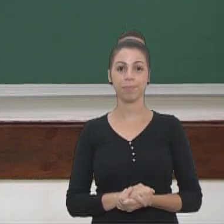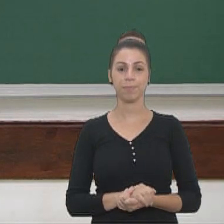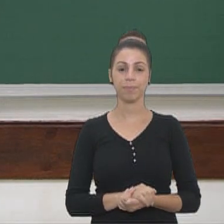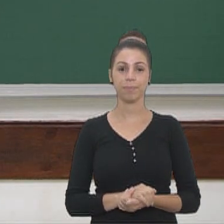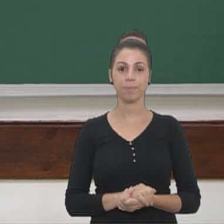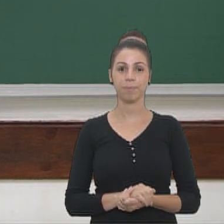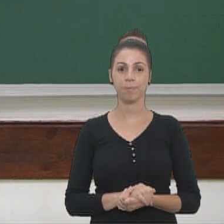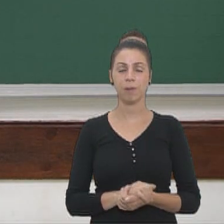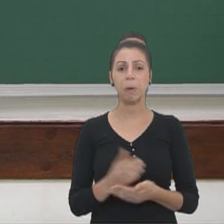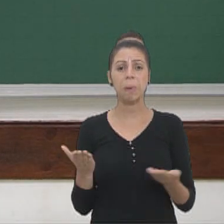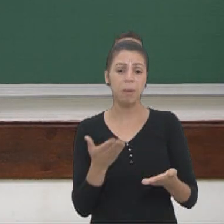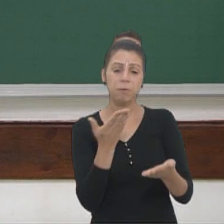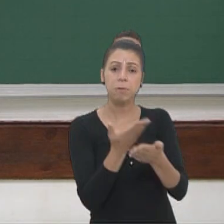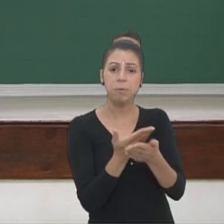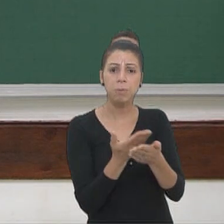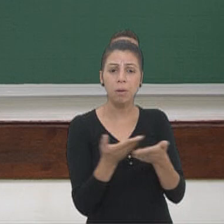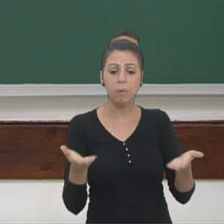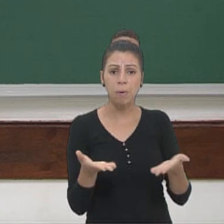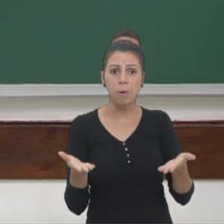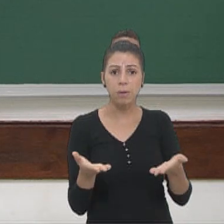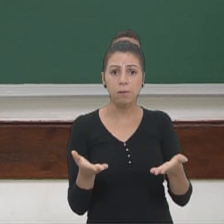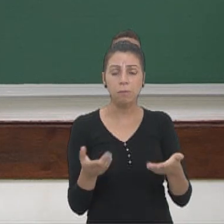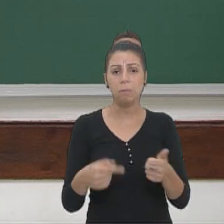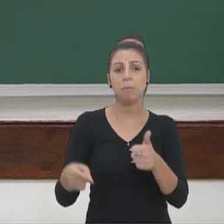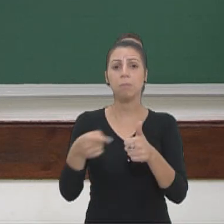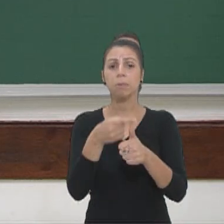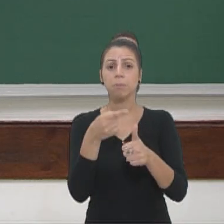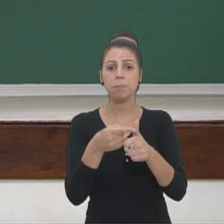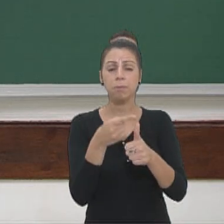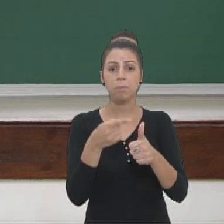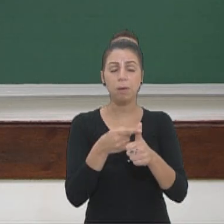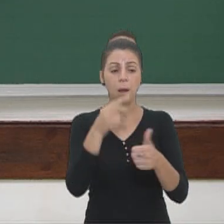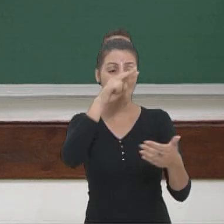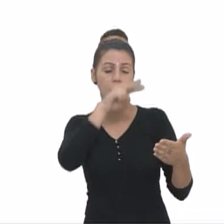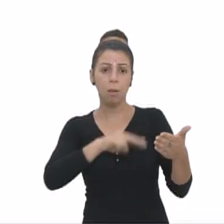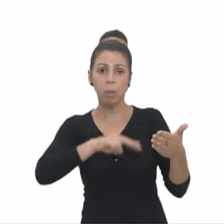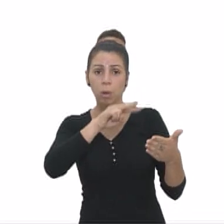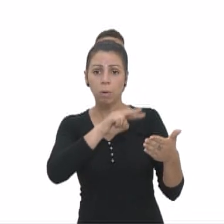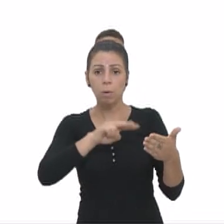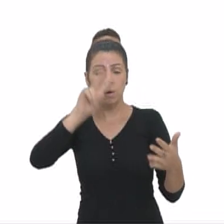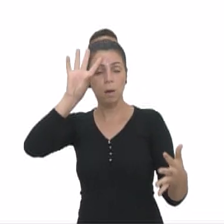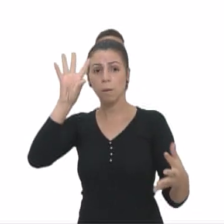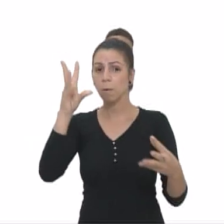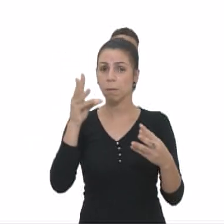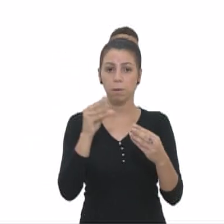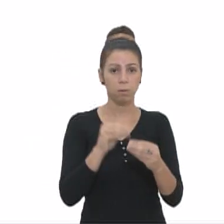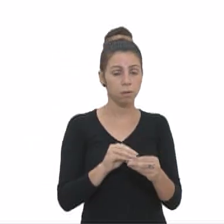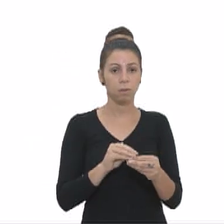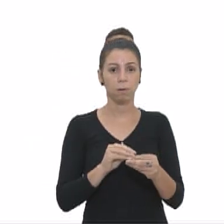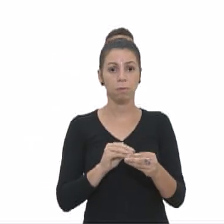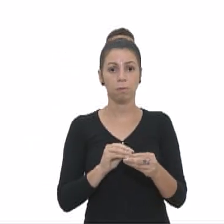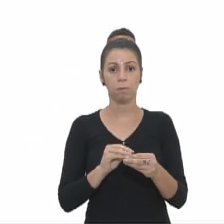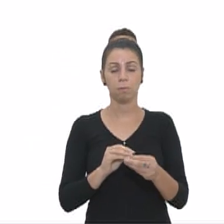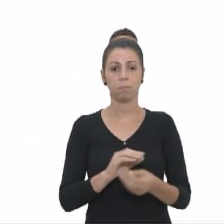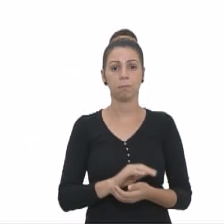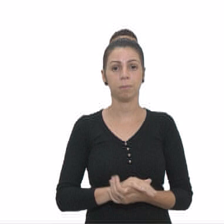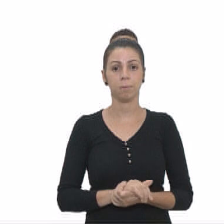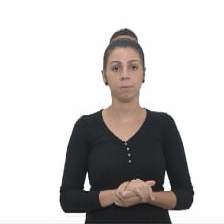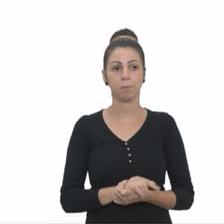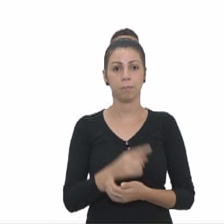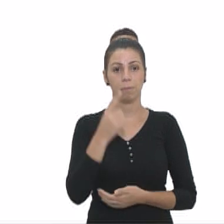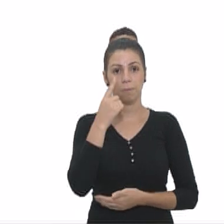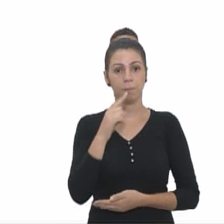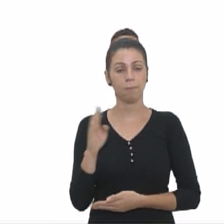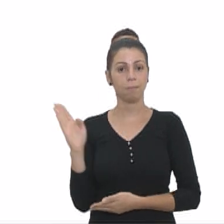Que estudaremos hoje? Primeiro, lectura e interpretação de um cómic e depois,